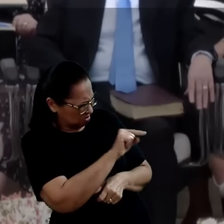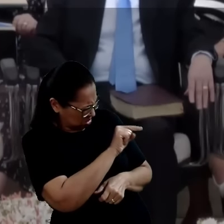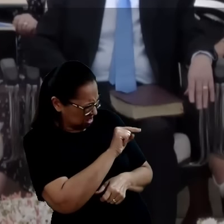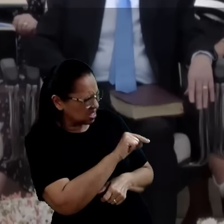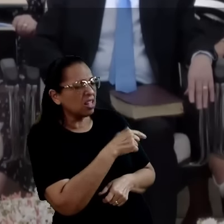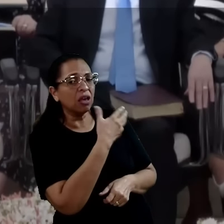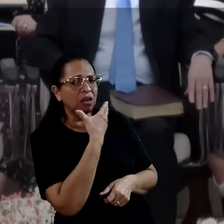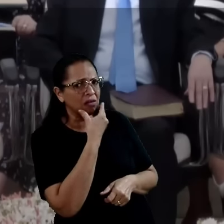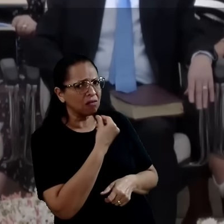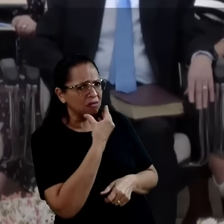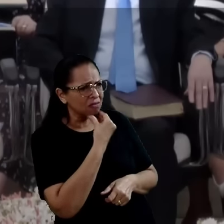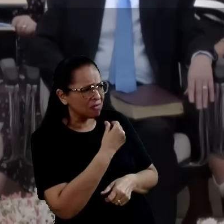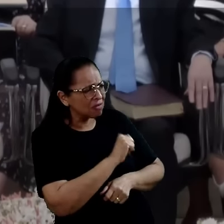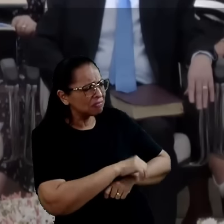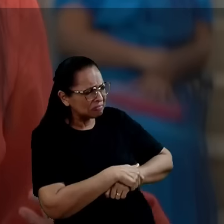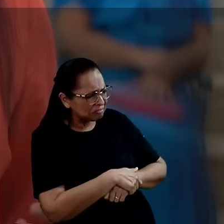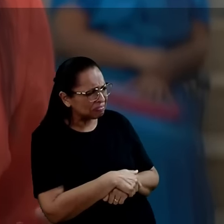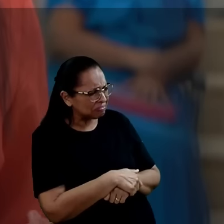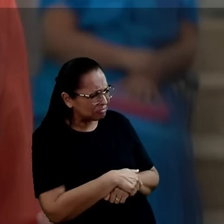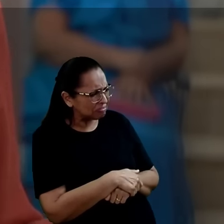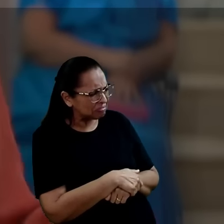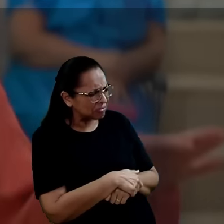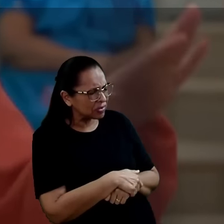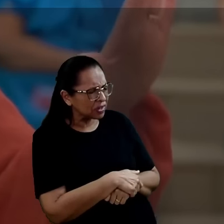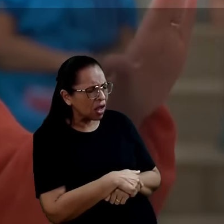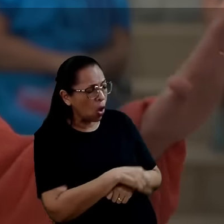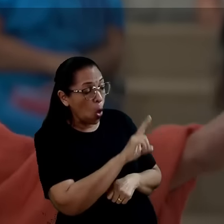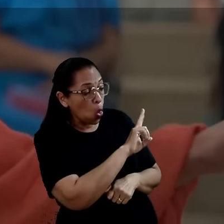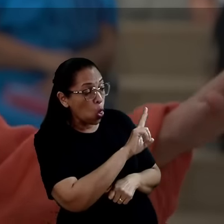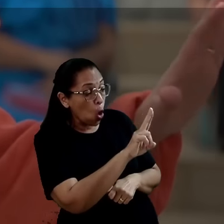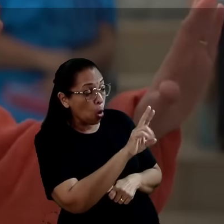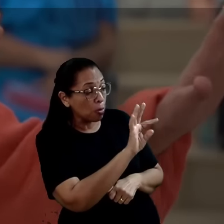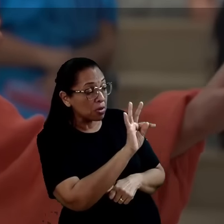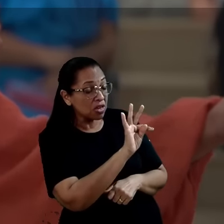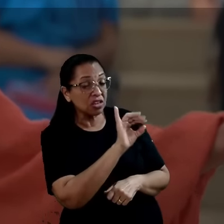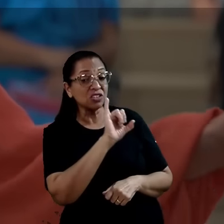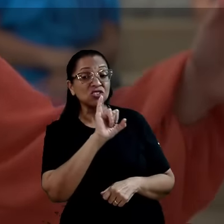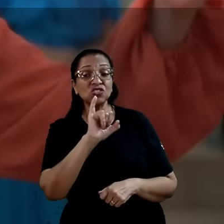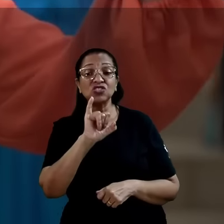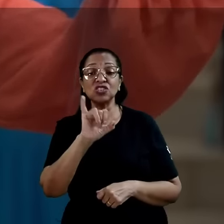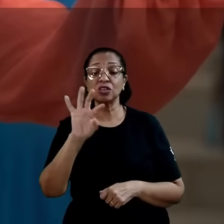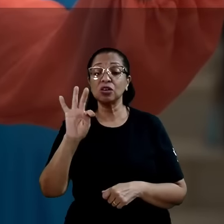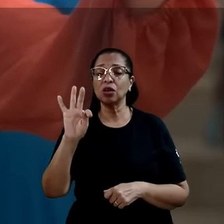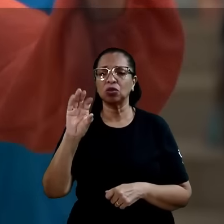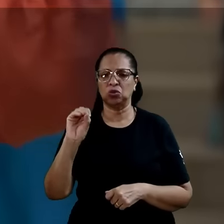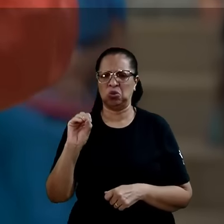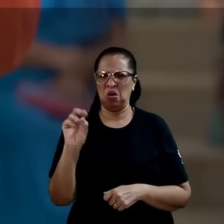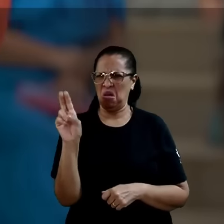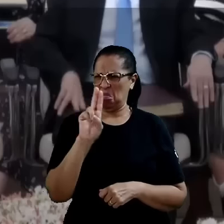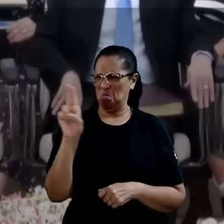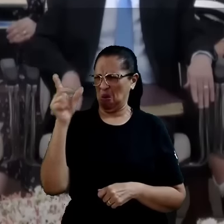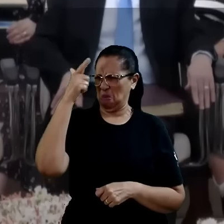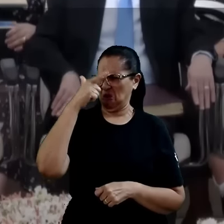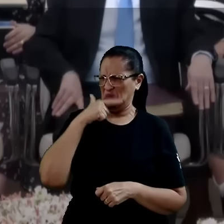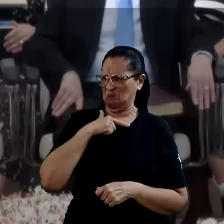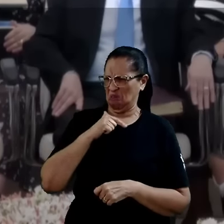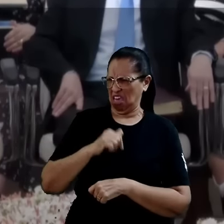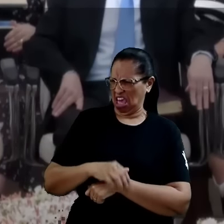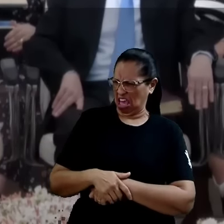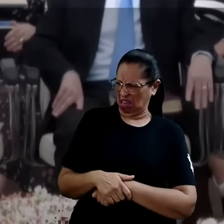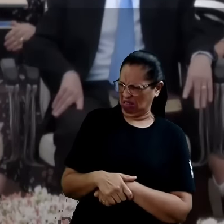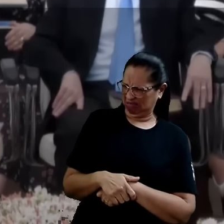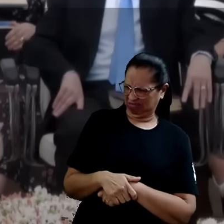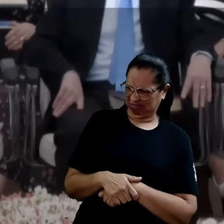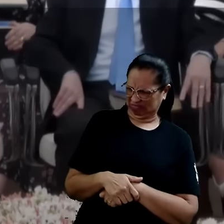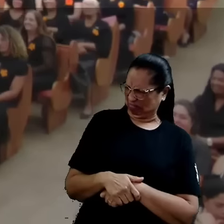emocionada e ela falou Irã André todo mundo falou que é feio falei porque não conheceu o Tito não lê Bíblia e não sabe de nada esquece que é tudo